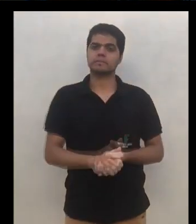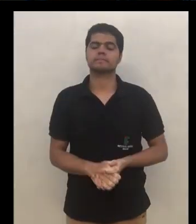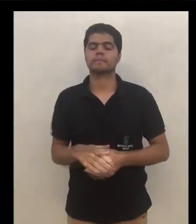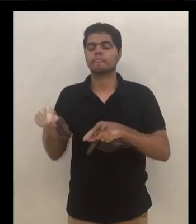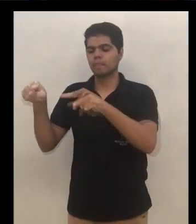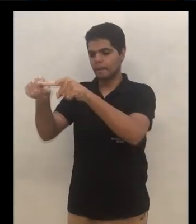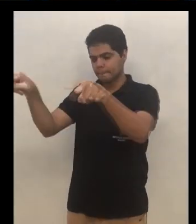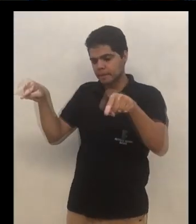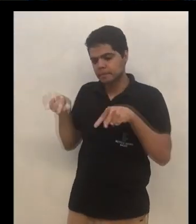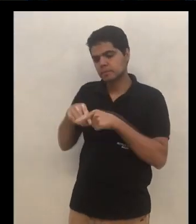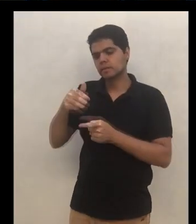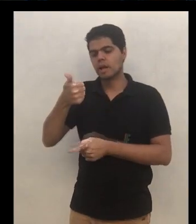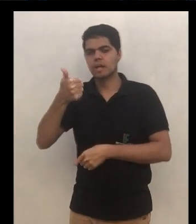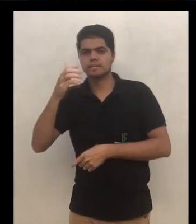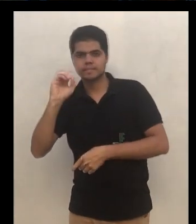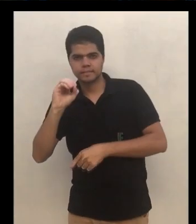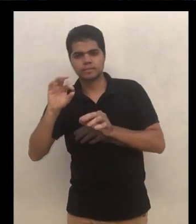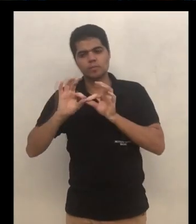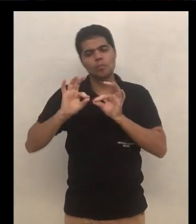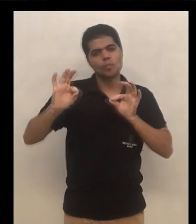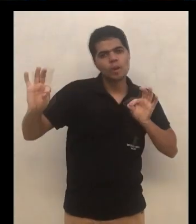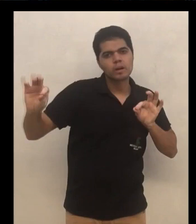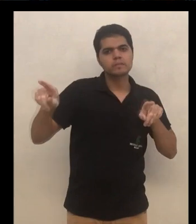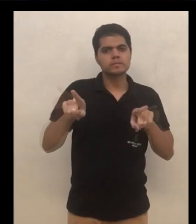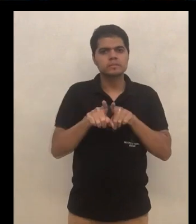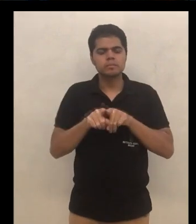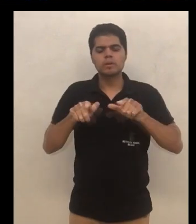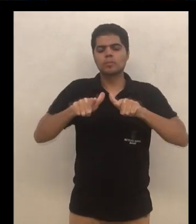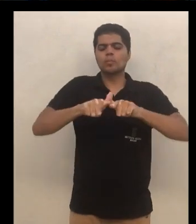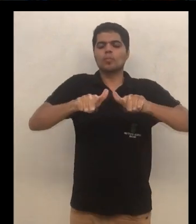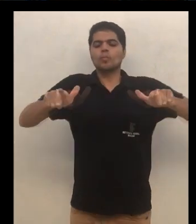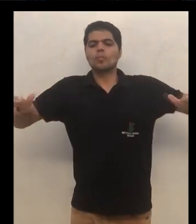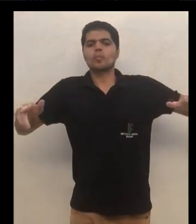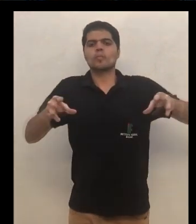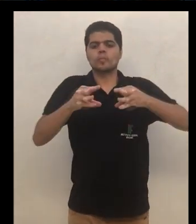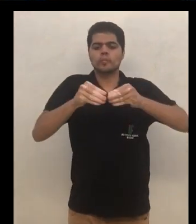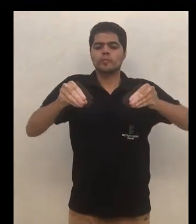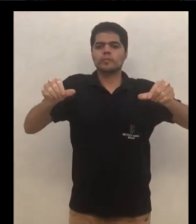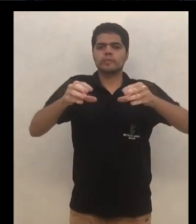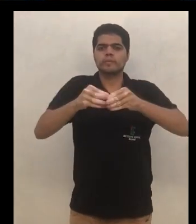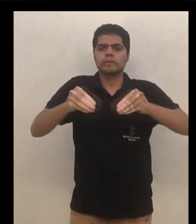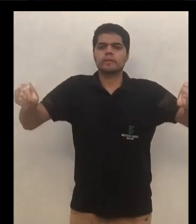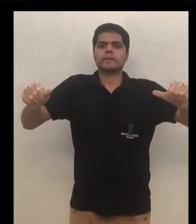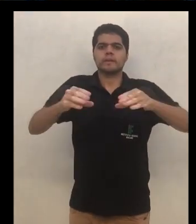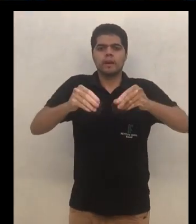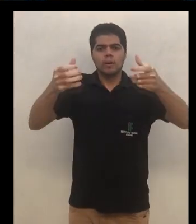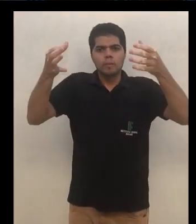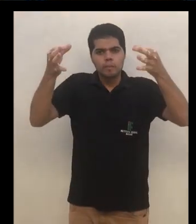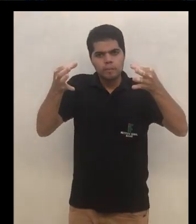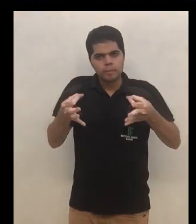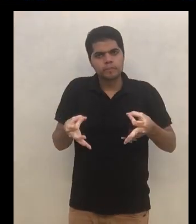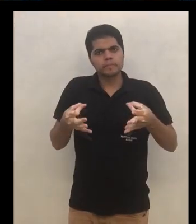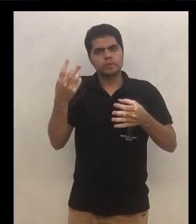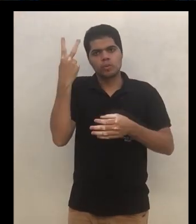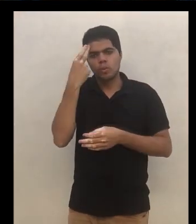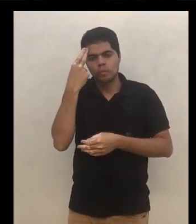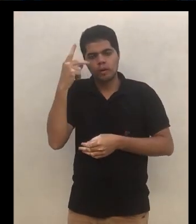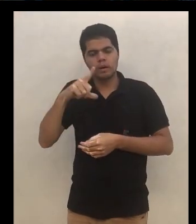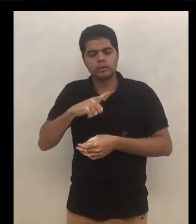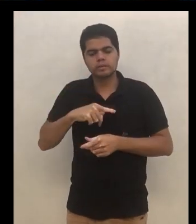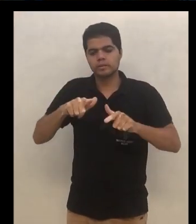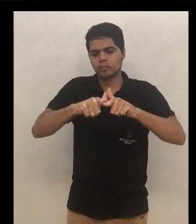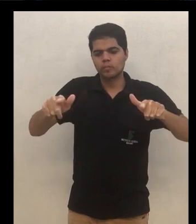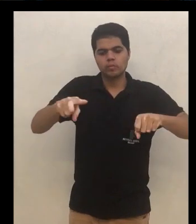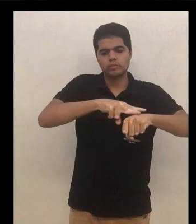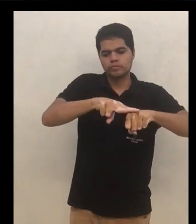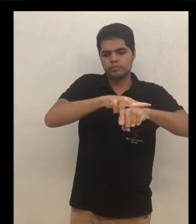por metro quadrado. A cama deve ser de material natural, né? O sistema orgânico prevê que a cama tem que ser mais